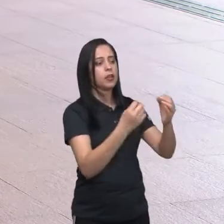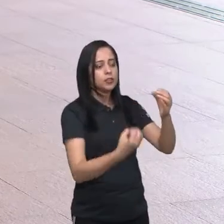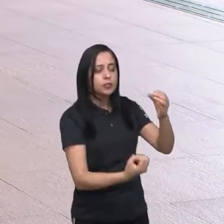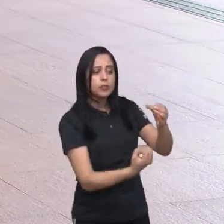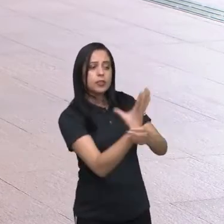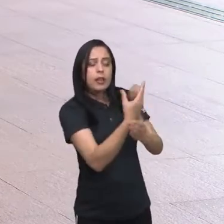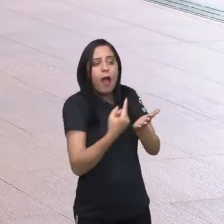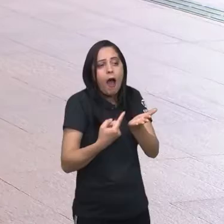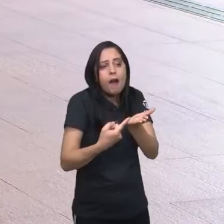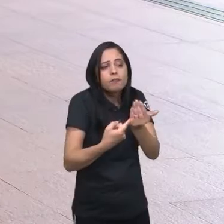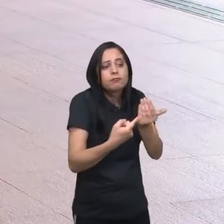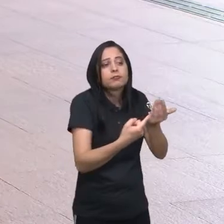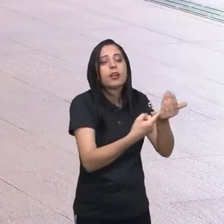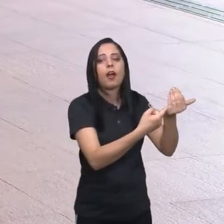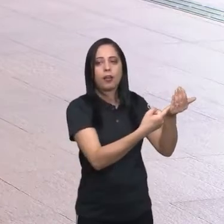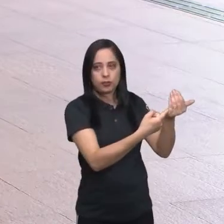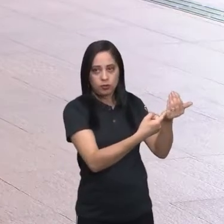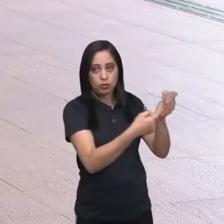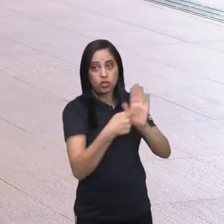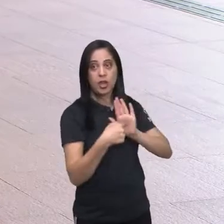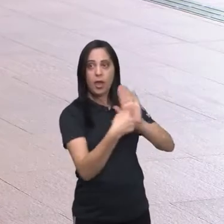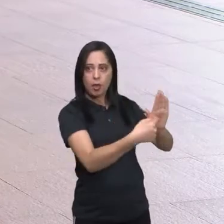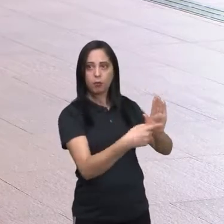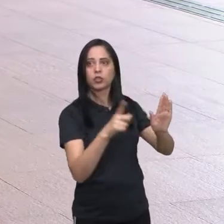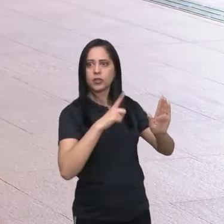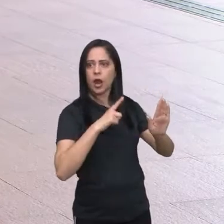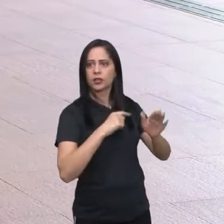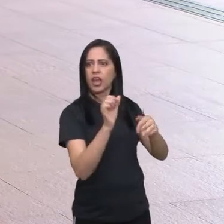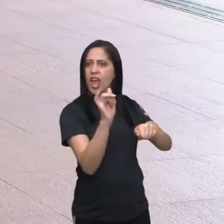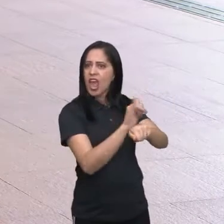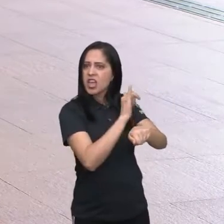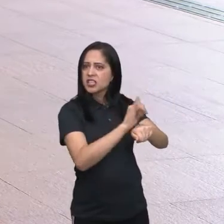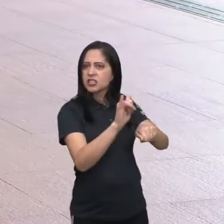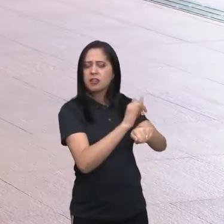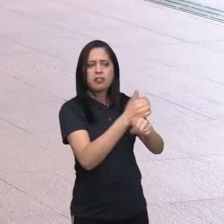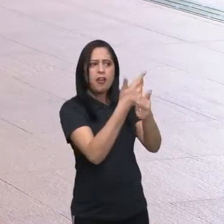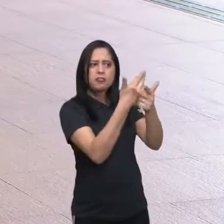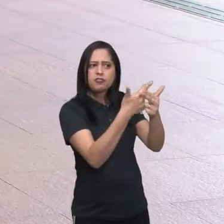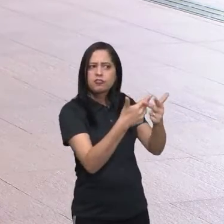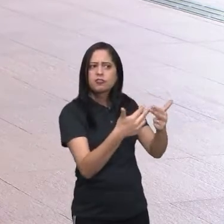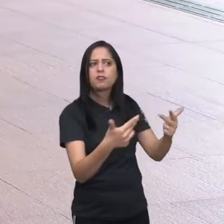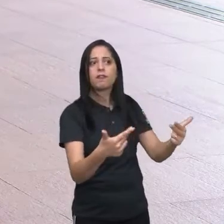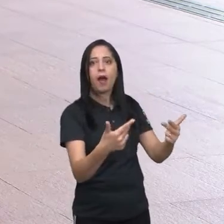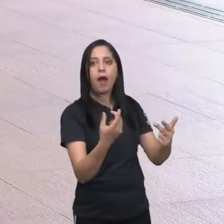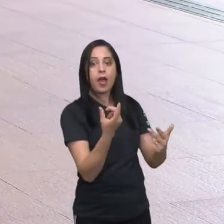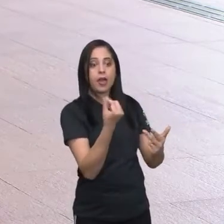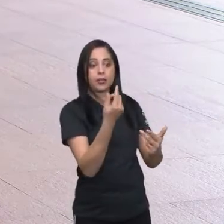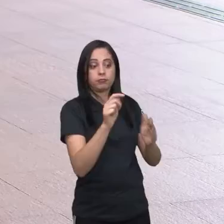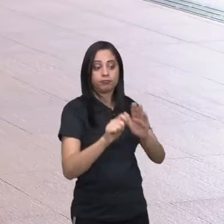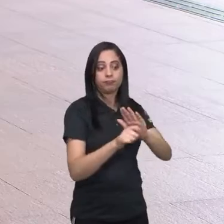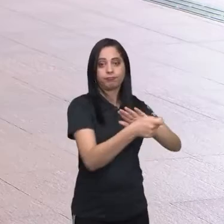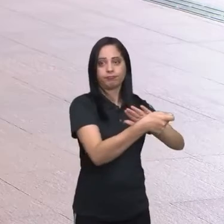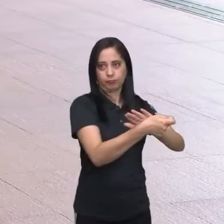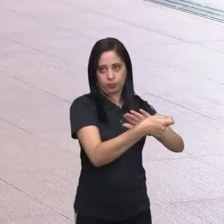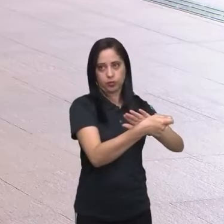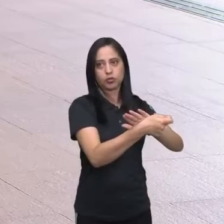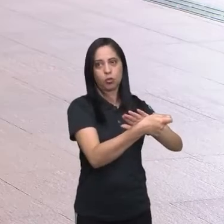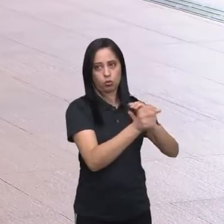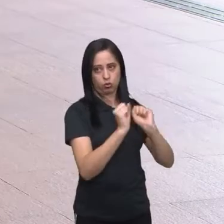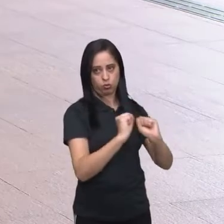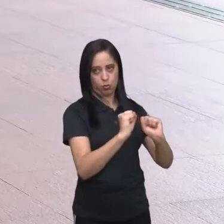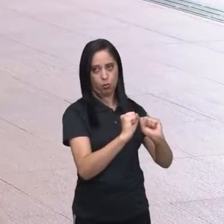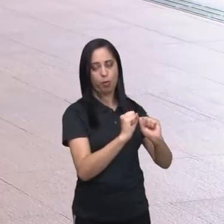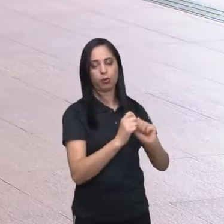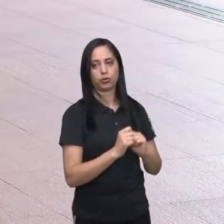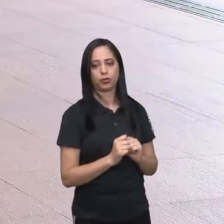e, junto a esse modelo de negócio, mostrar para ele que existem condições, até mesmo de subsídios financeiros, para ele